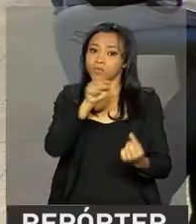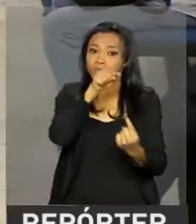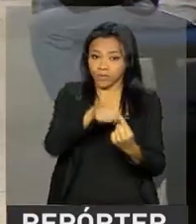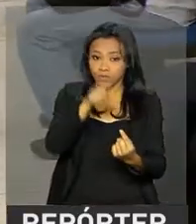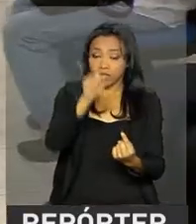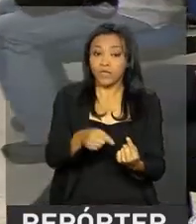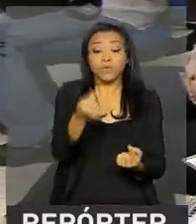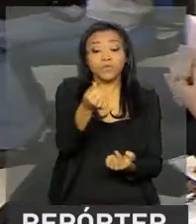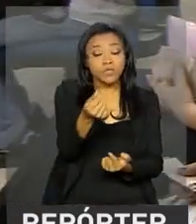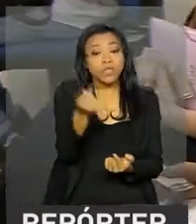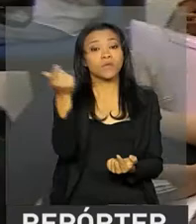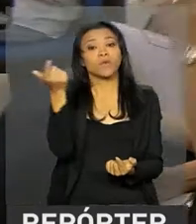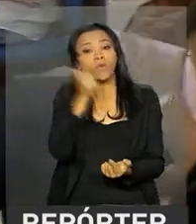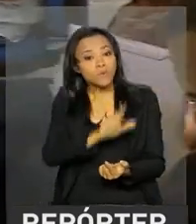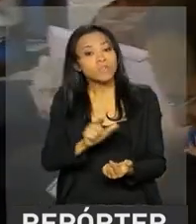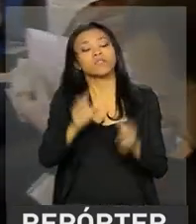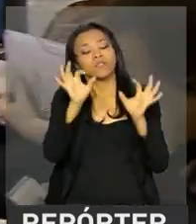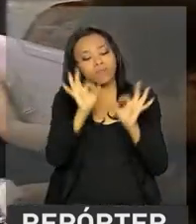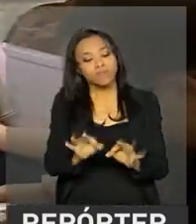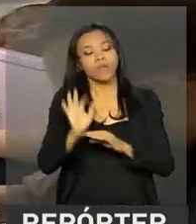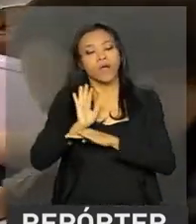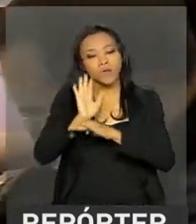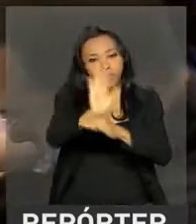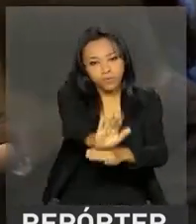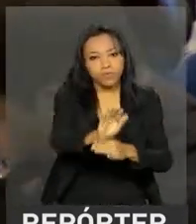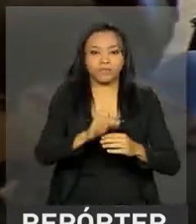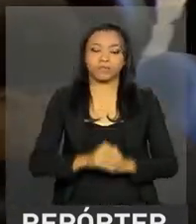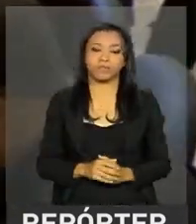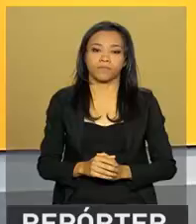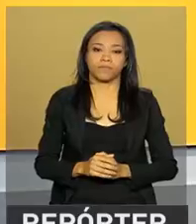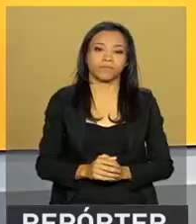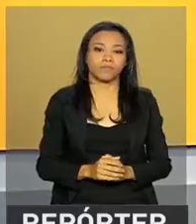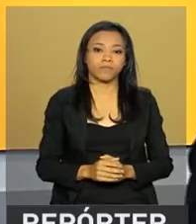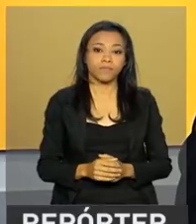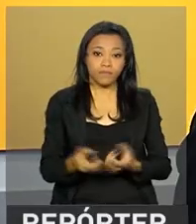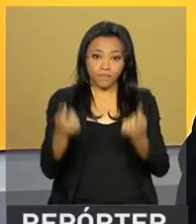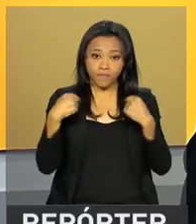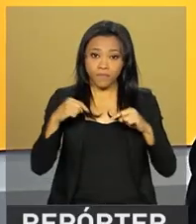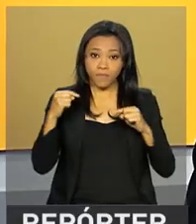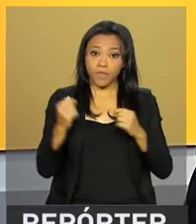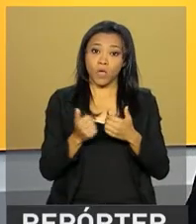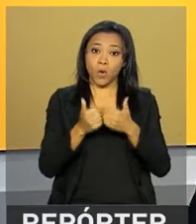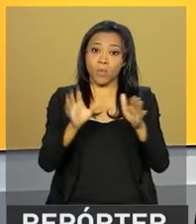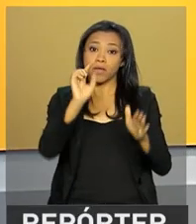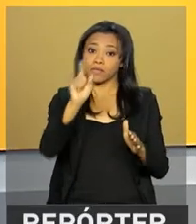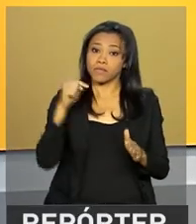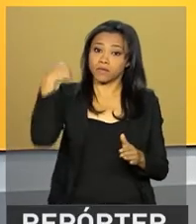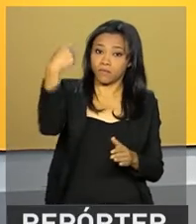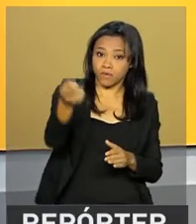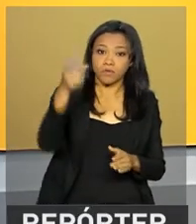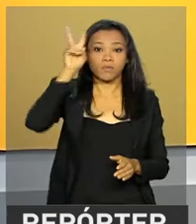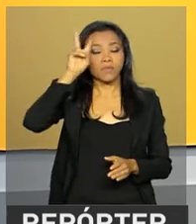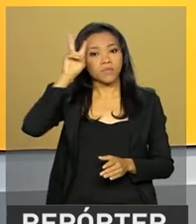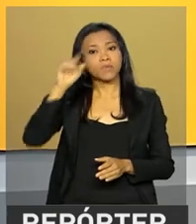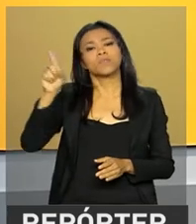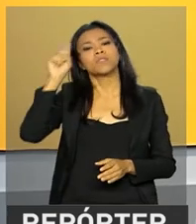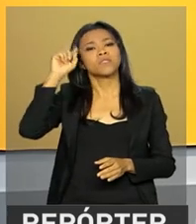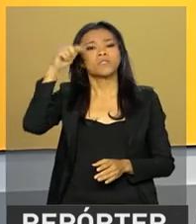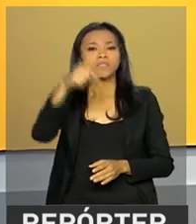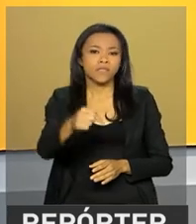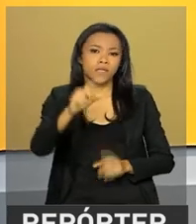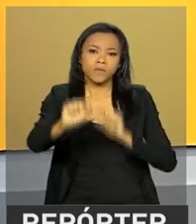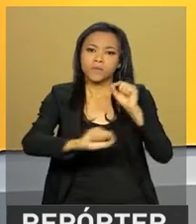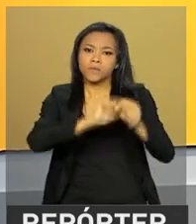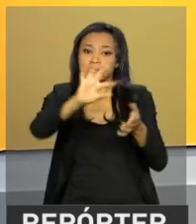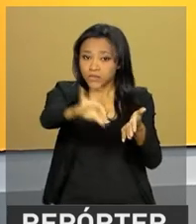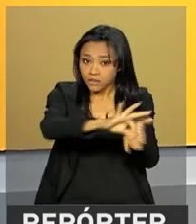públicos cheguem a quem realmente precisa. E começam na próxima segunda-feira, dia 7,